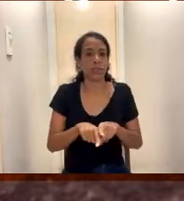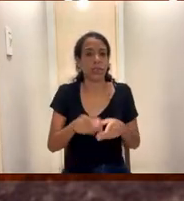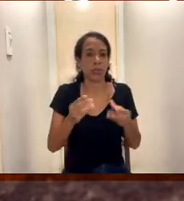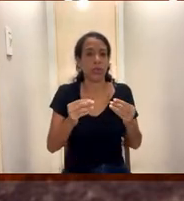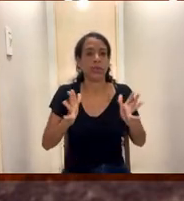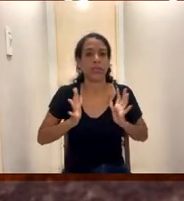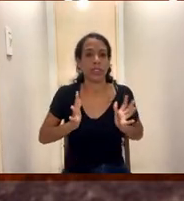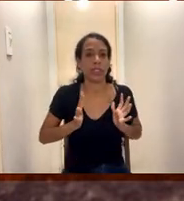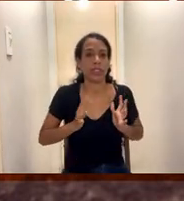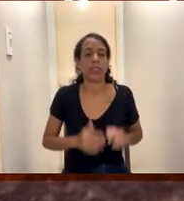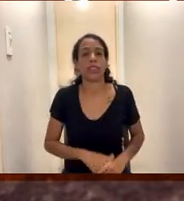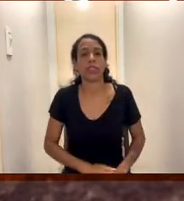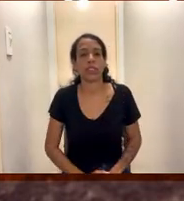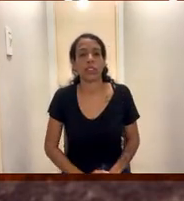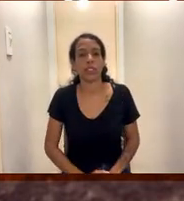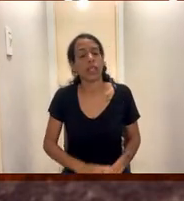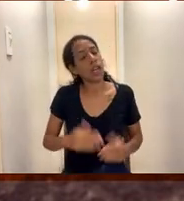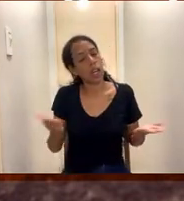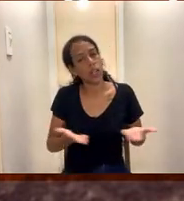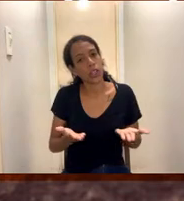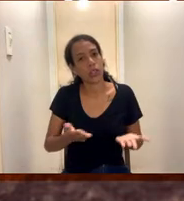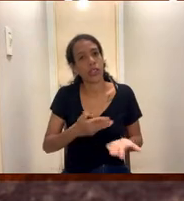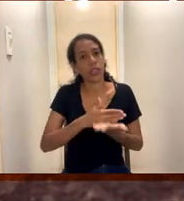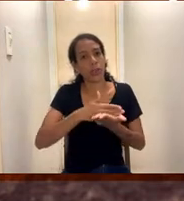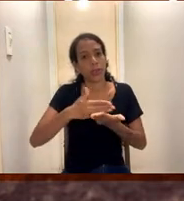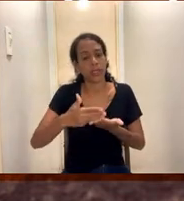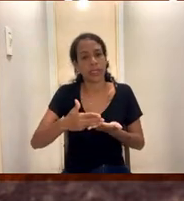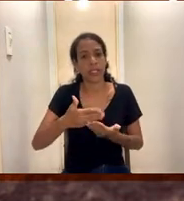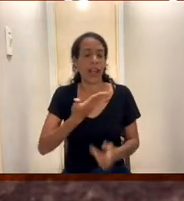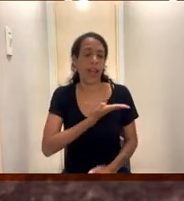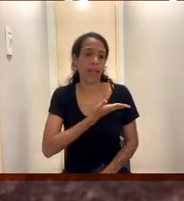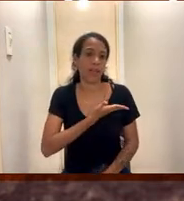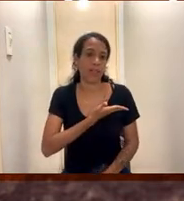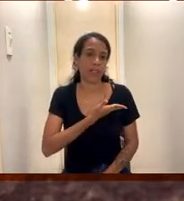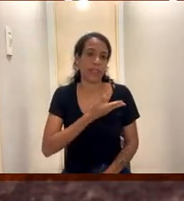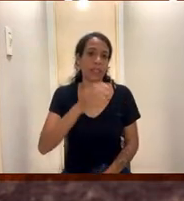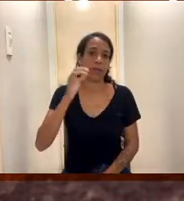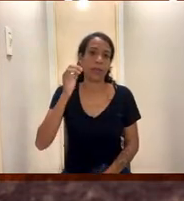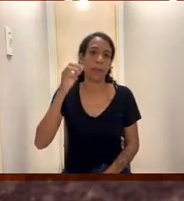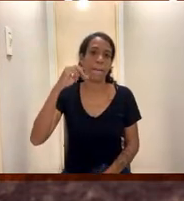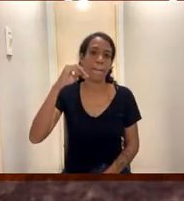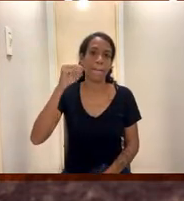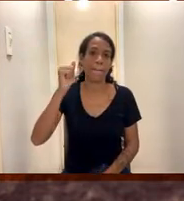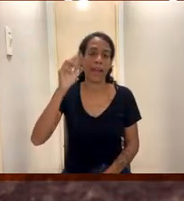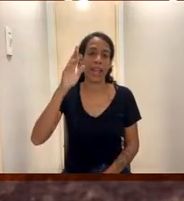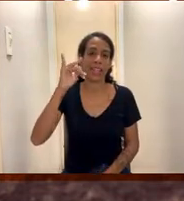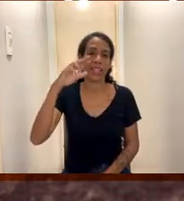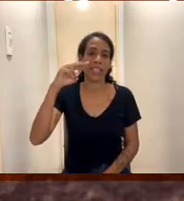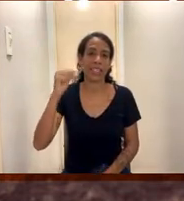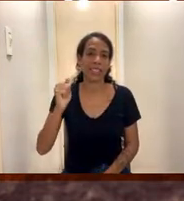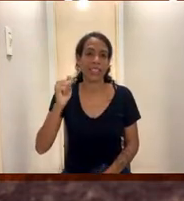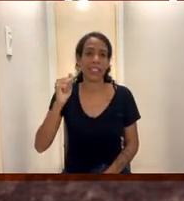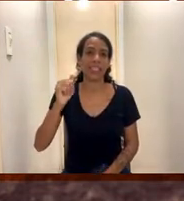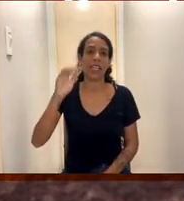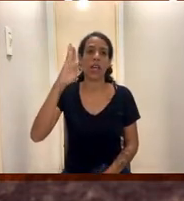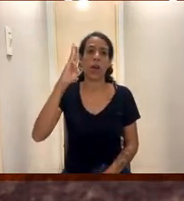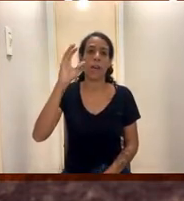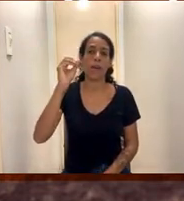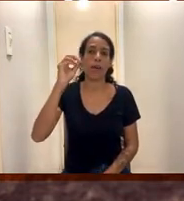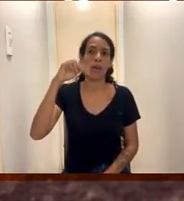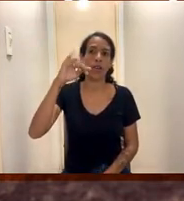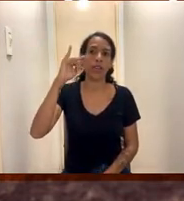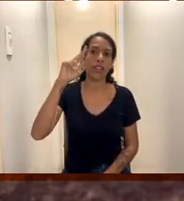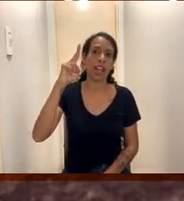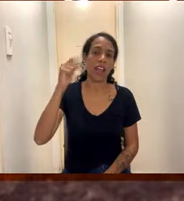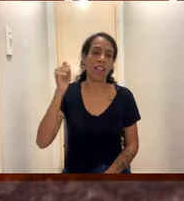muito ricos. Então, quero passar a palavra para minha colega, minha amiga, a conselheira Marina Ponivas, para que ela